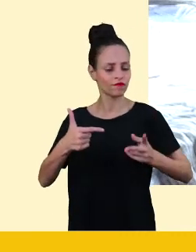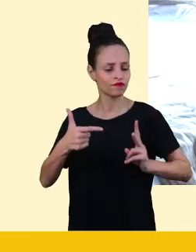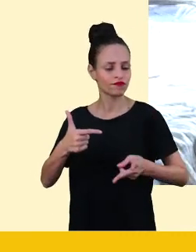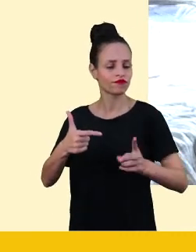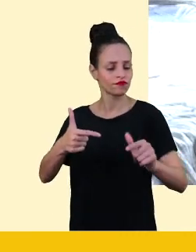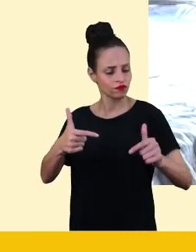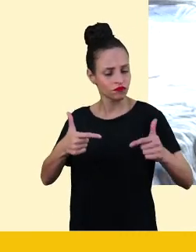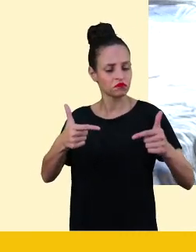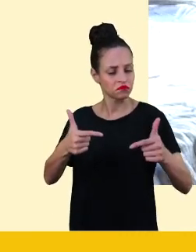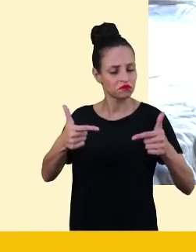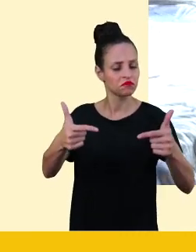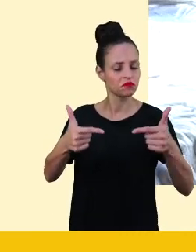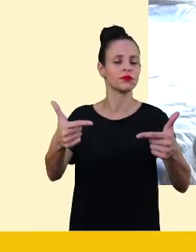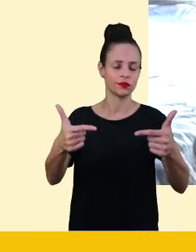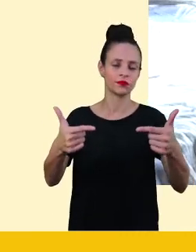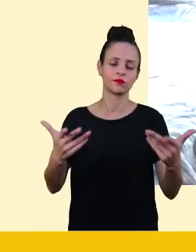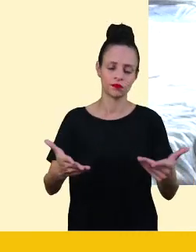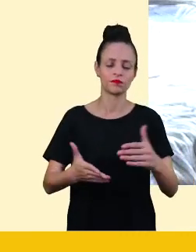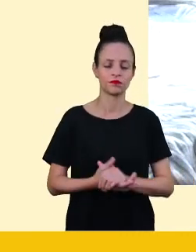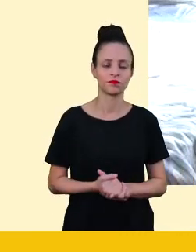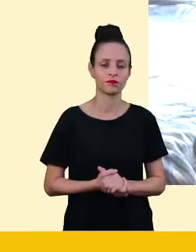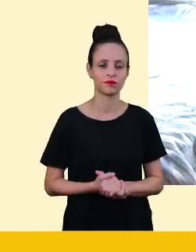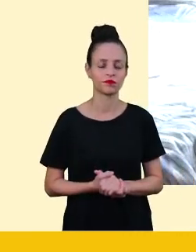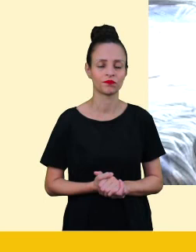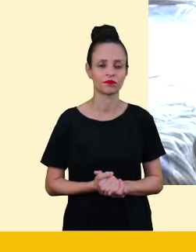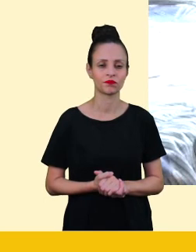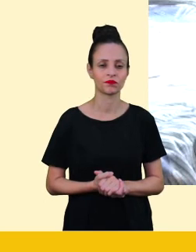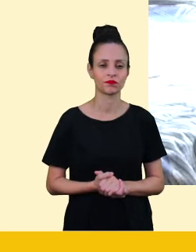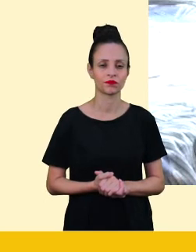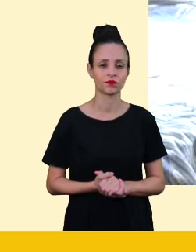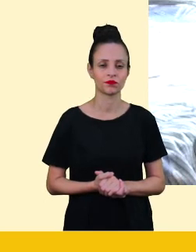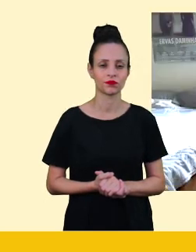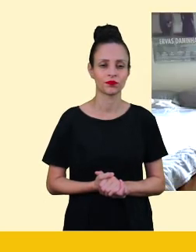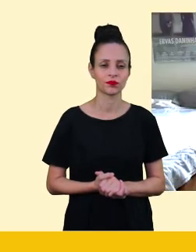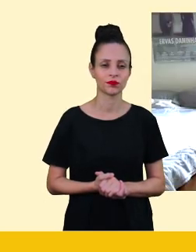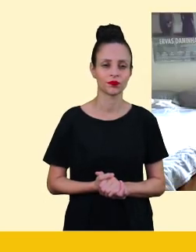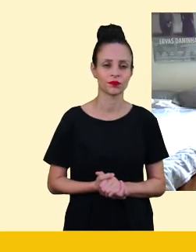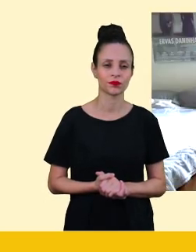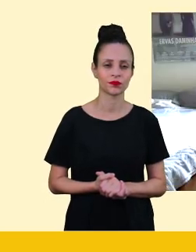em frente, independente de outras coisas, né?